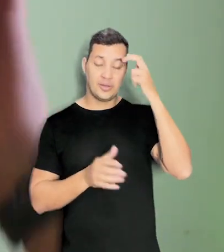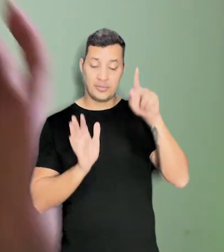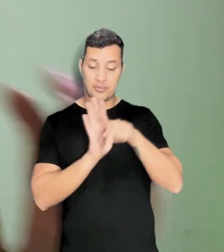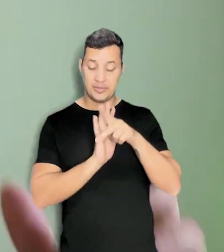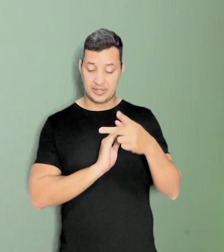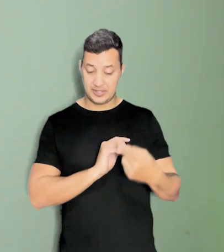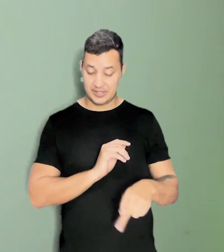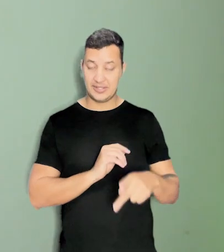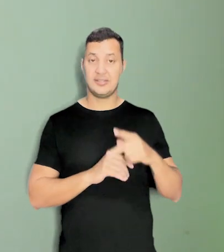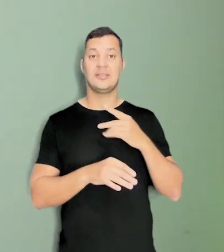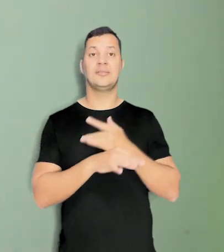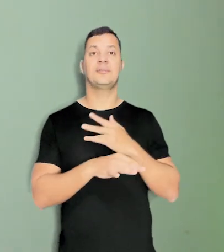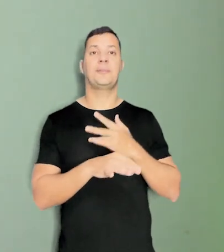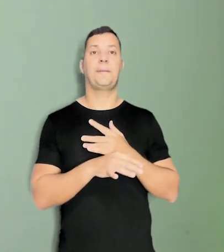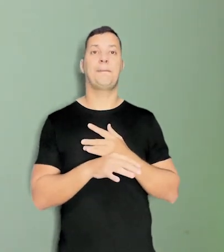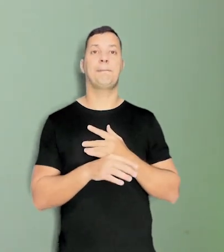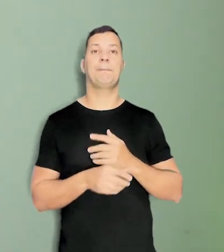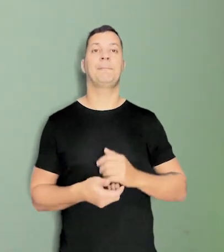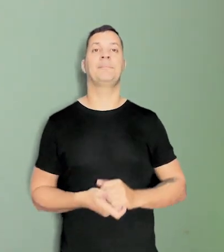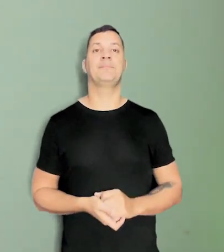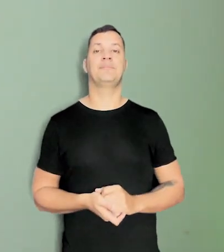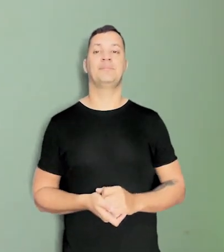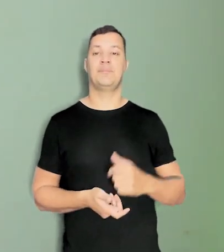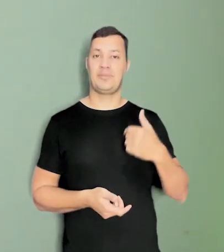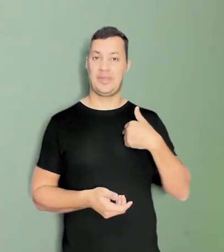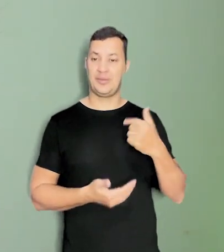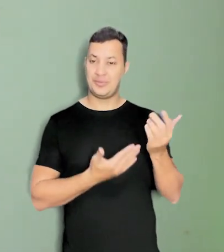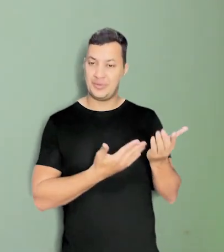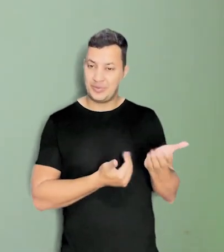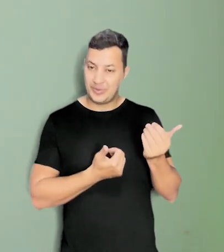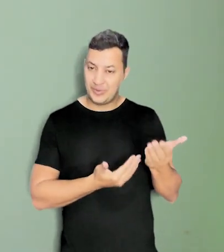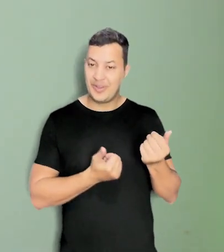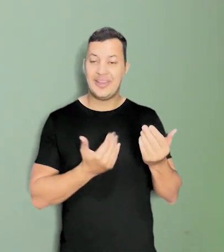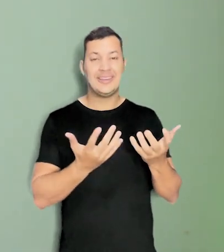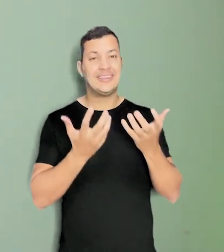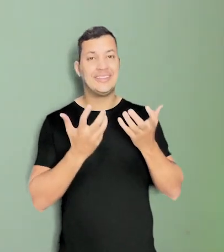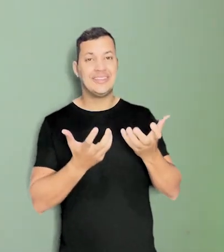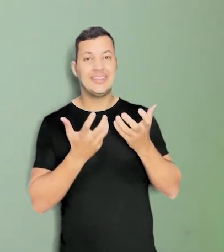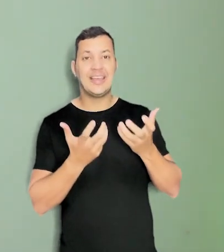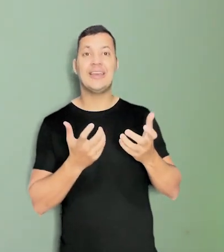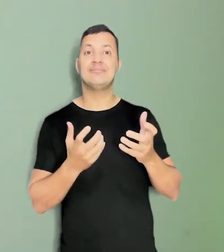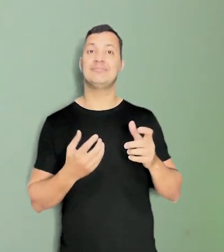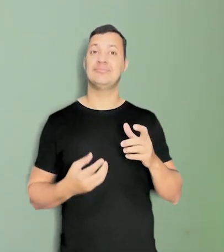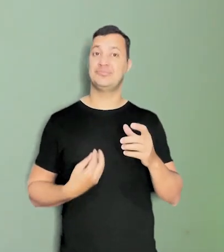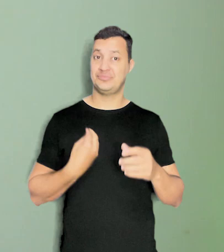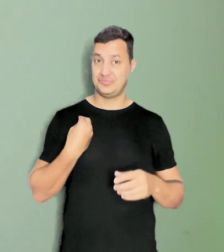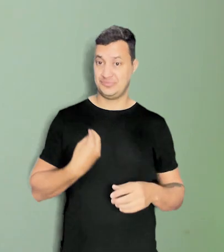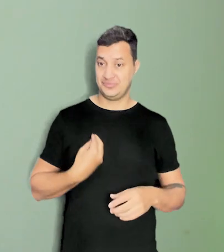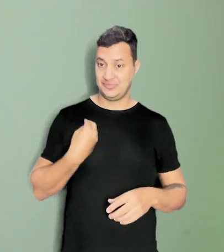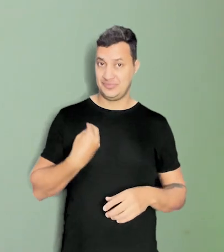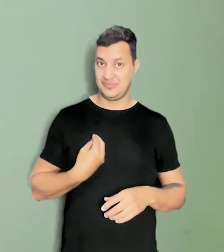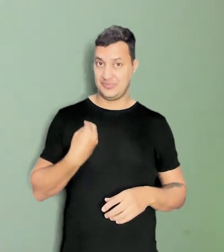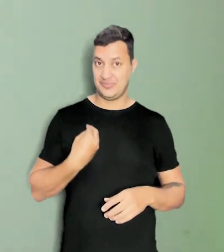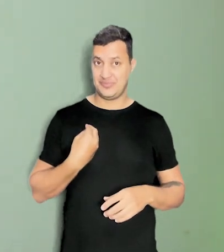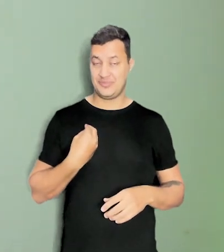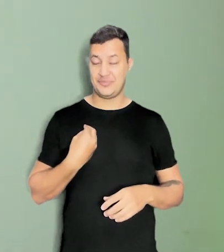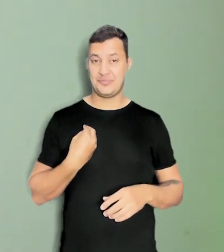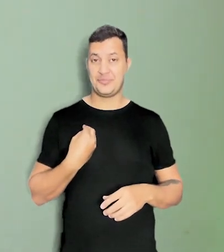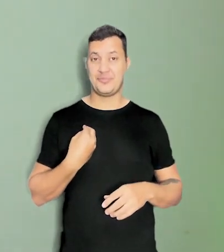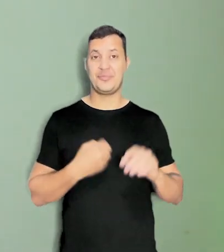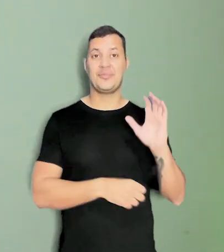cidade, que quando eu era mais jovem eu queria que tivesse implantado uma